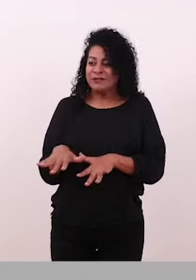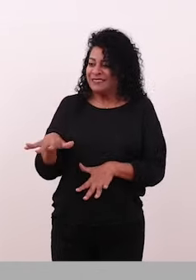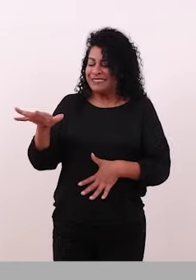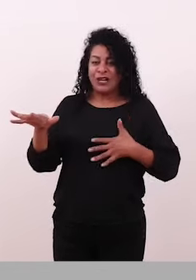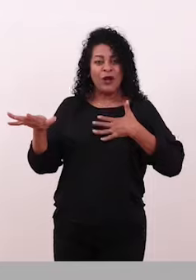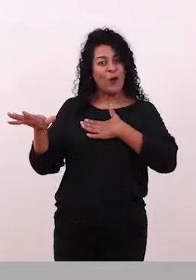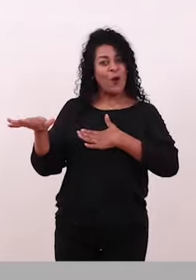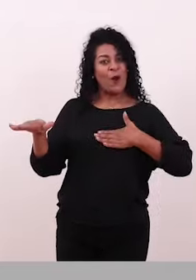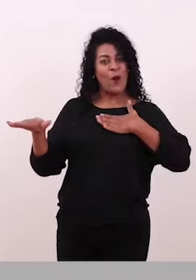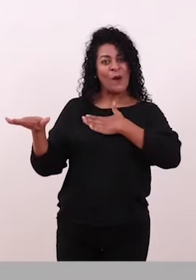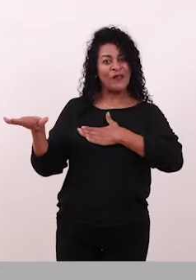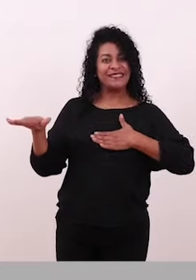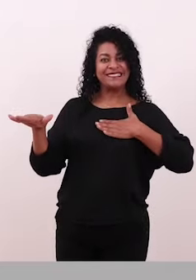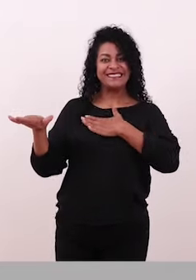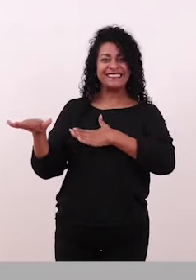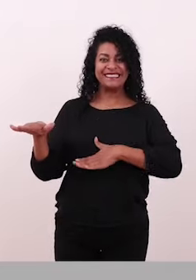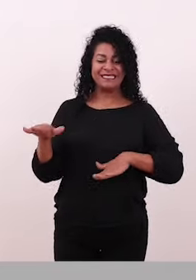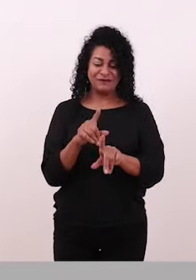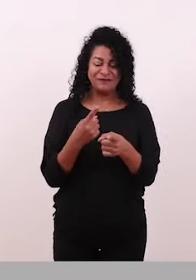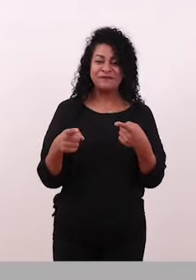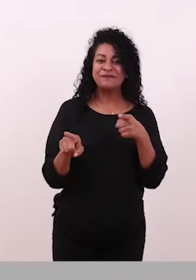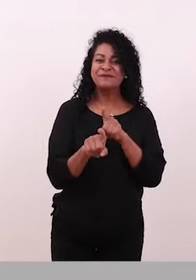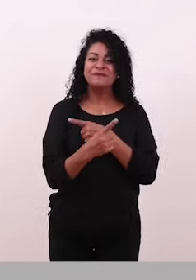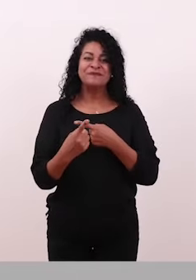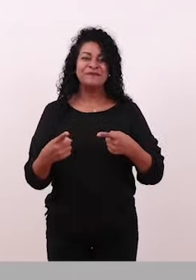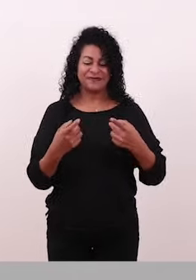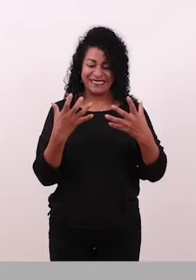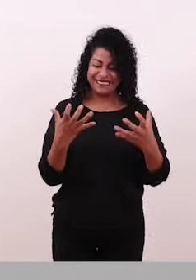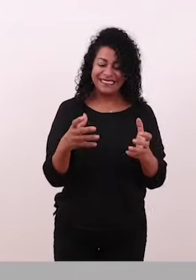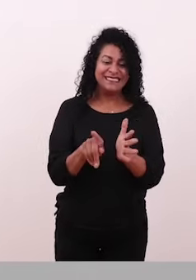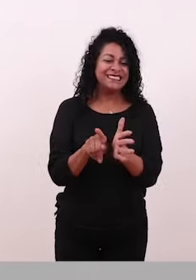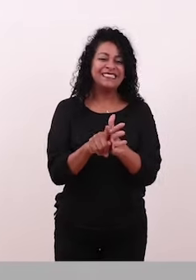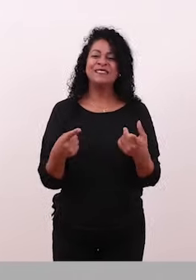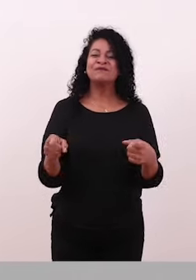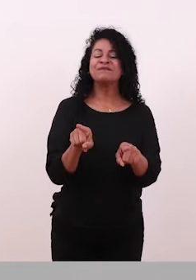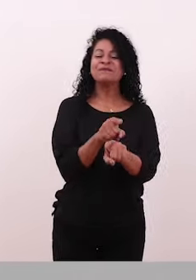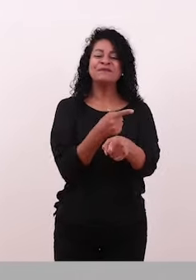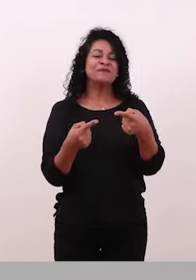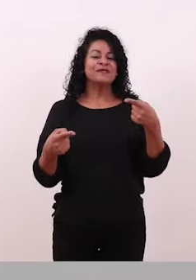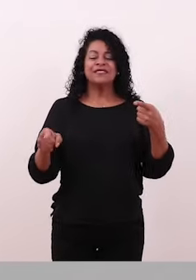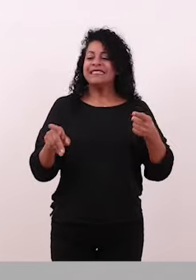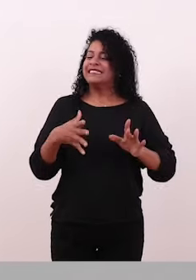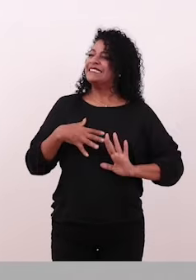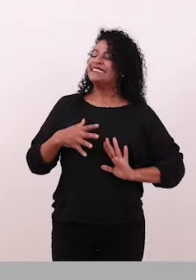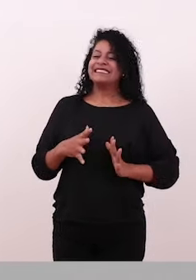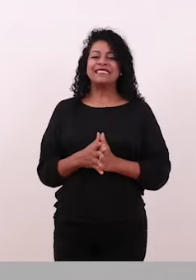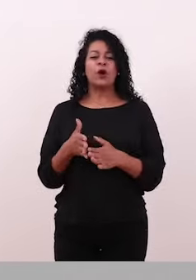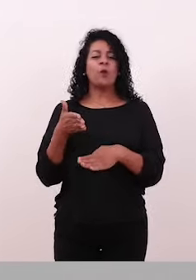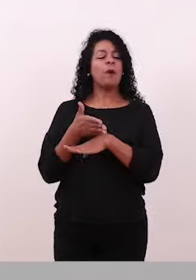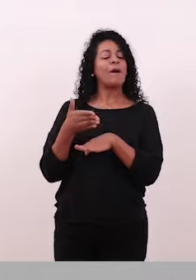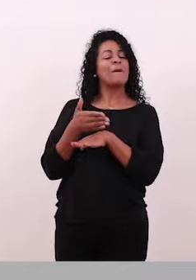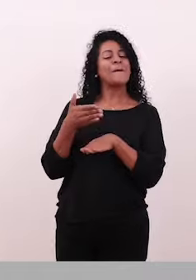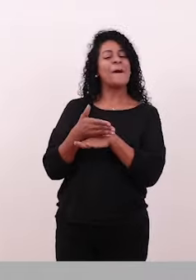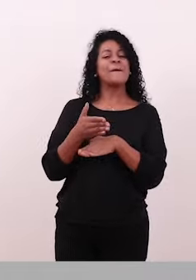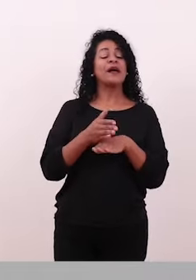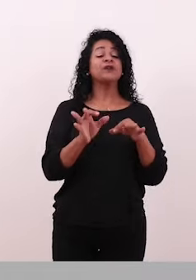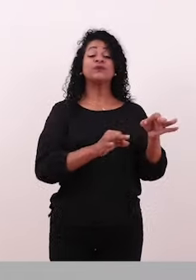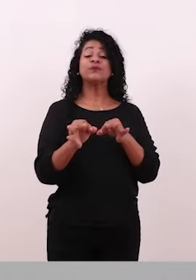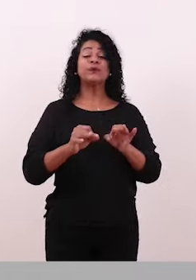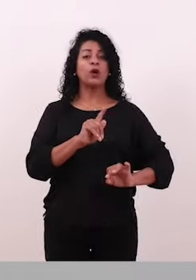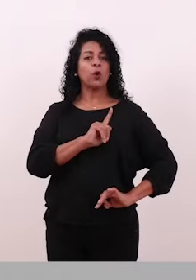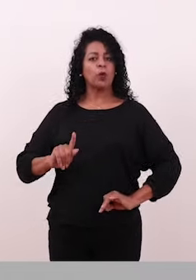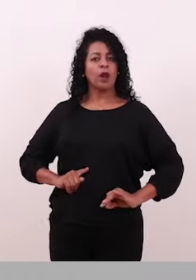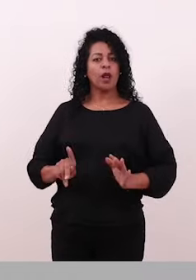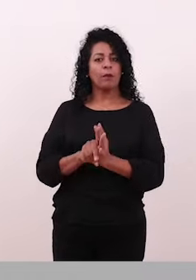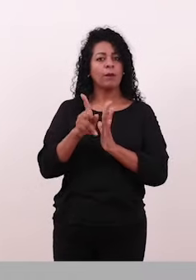as crianças, como elas gostavam de música, como elas queriam música. Aí eu comecei a ter acesso a projetos